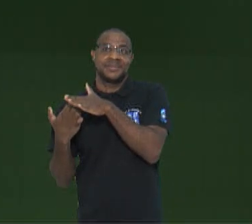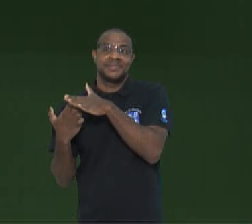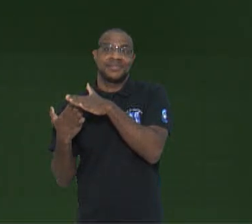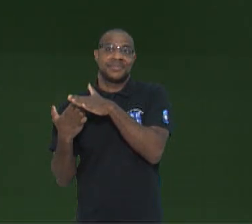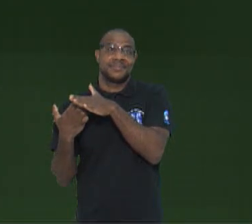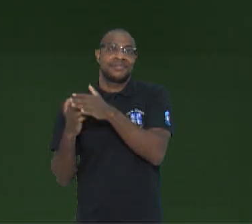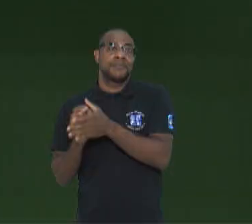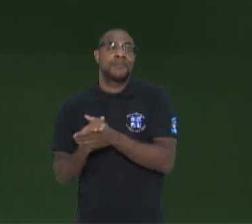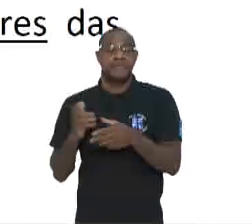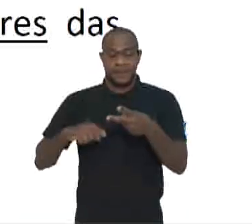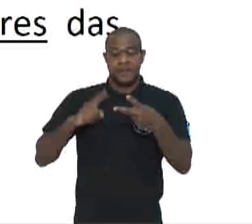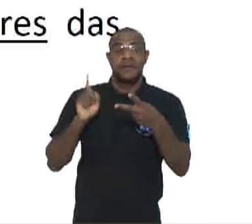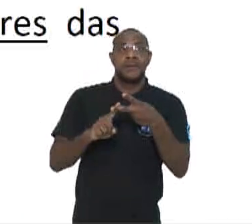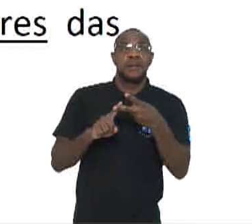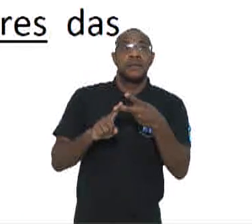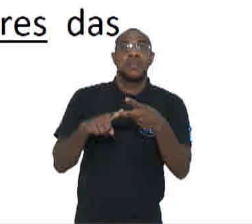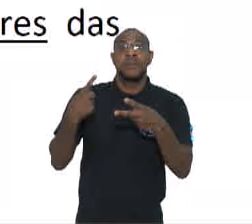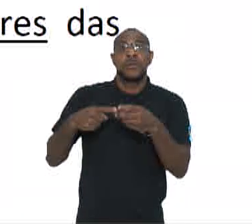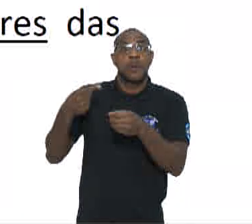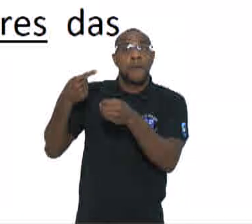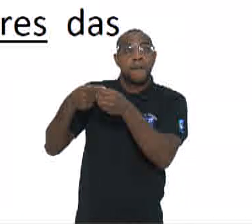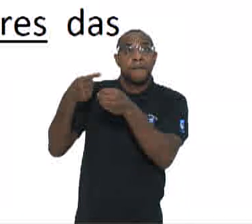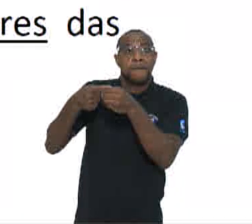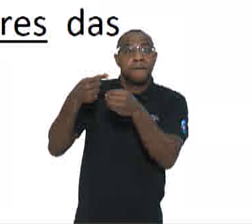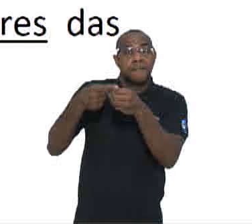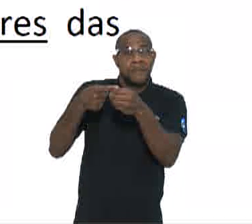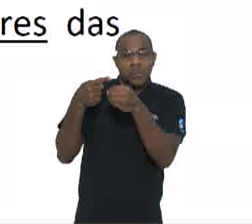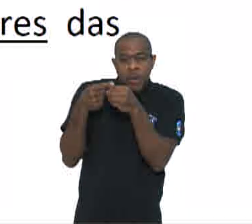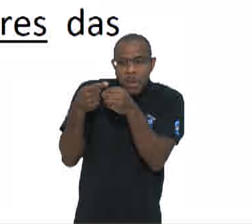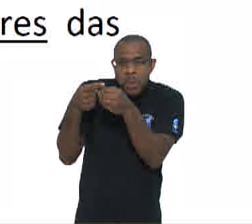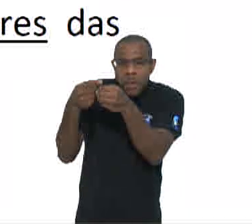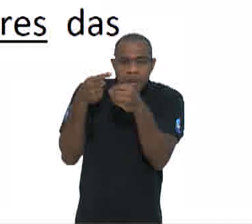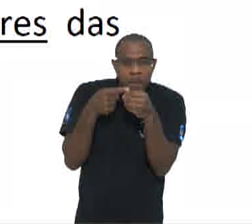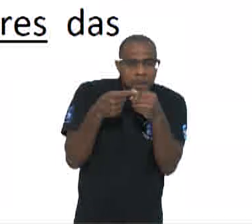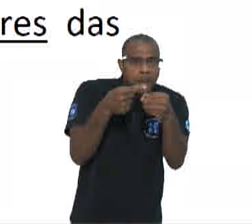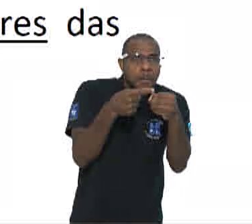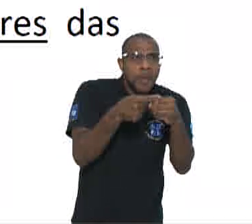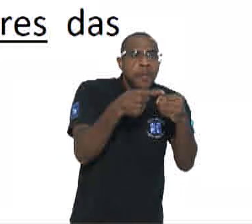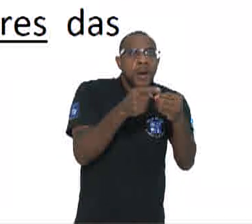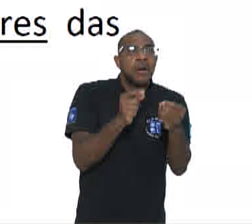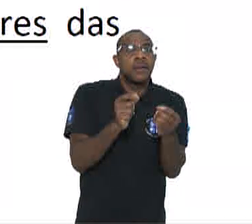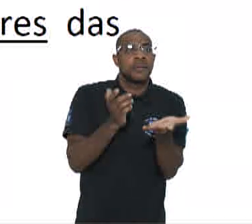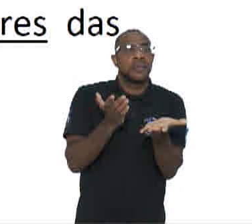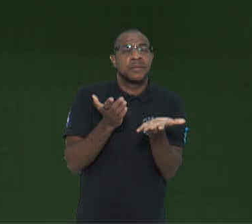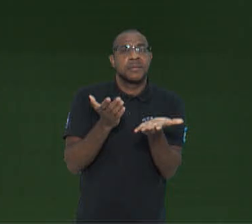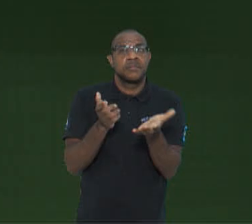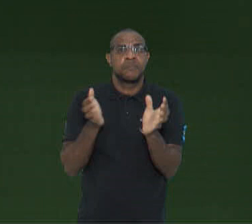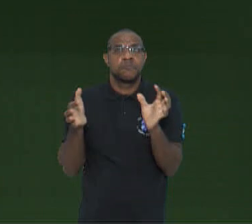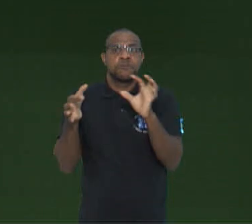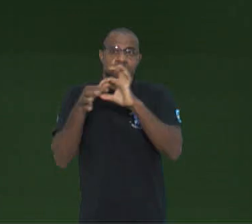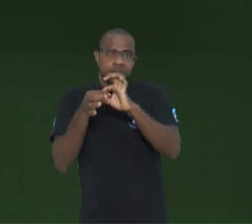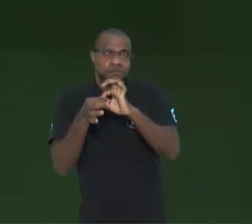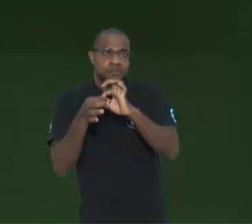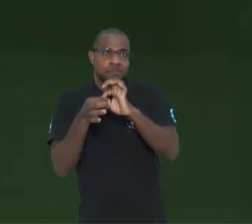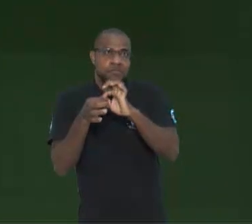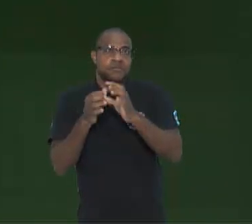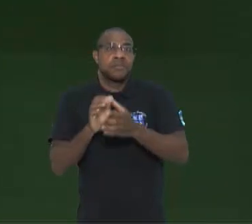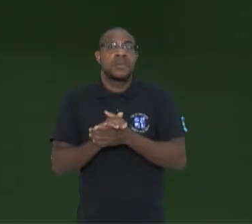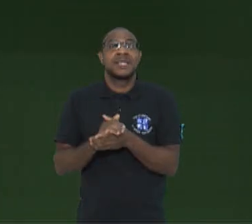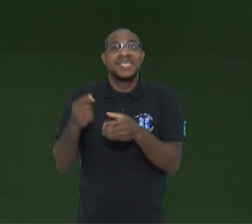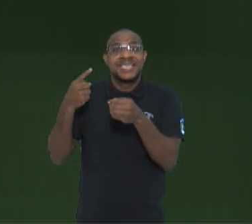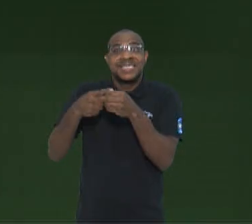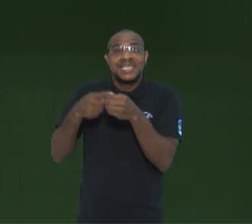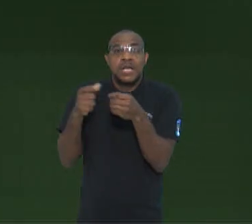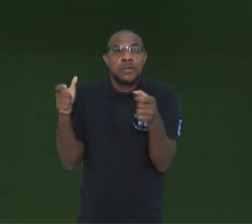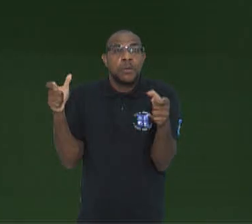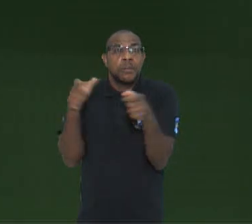Depois, prevê o quê? Que municípios vão formar consórcios, ok? Então, cidades